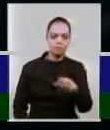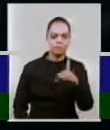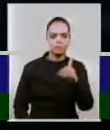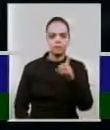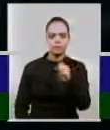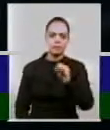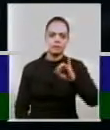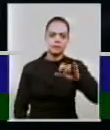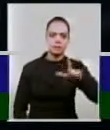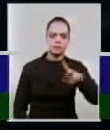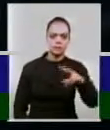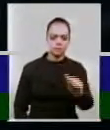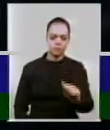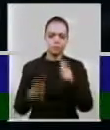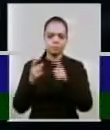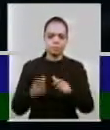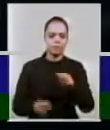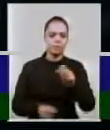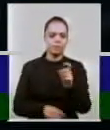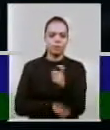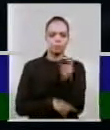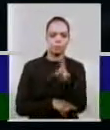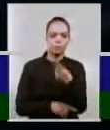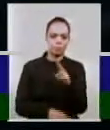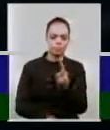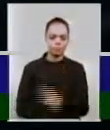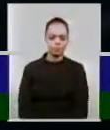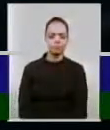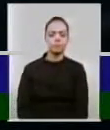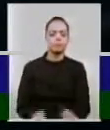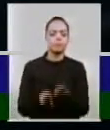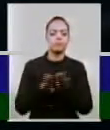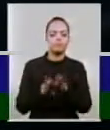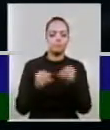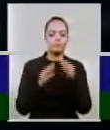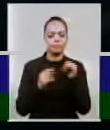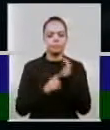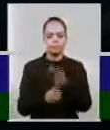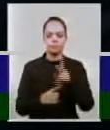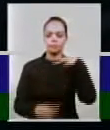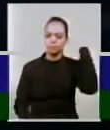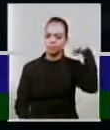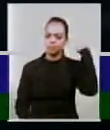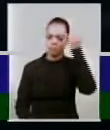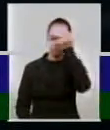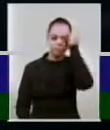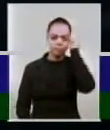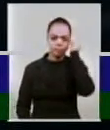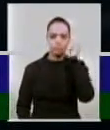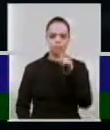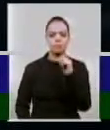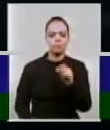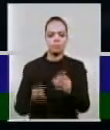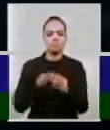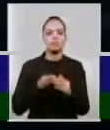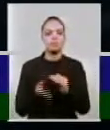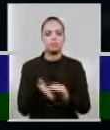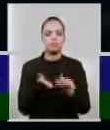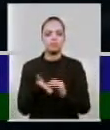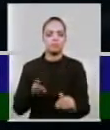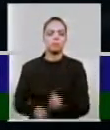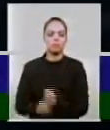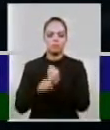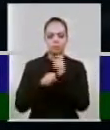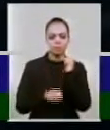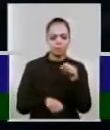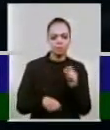Freitas Macedo, bairro Alto Moarama. Requerimentos apresentados pelo vereador Ismar Prado, que solicita a Secretaria Municipal de